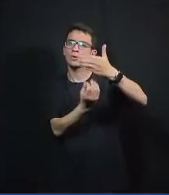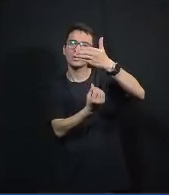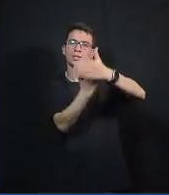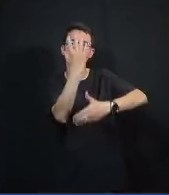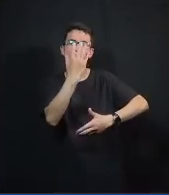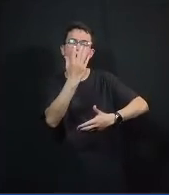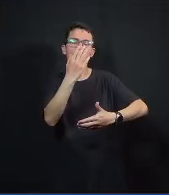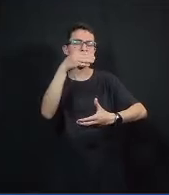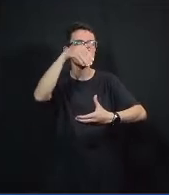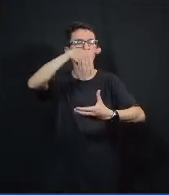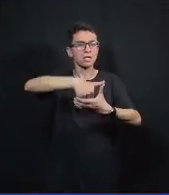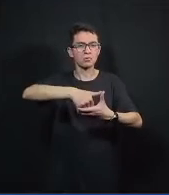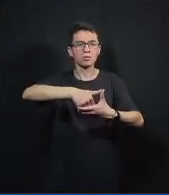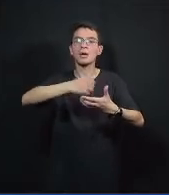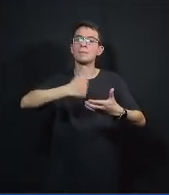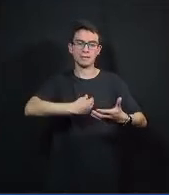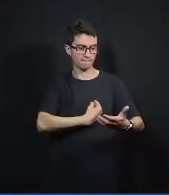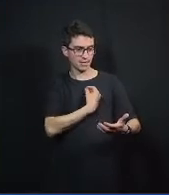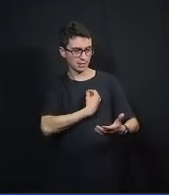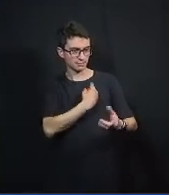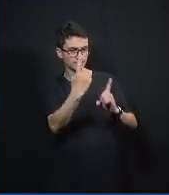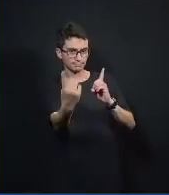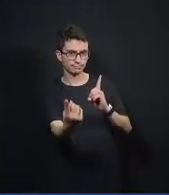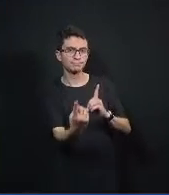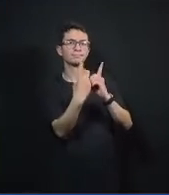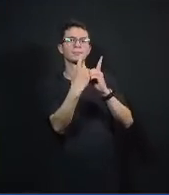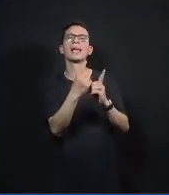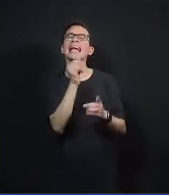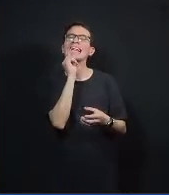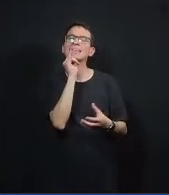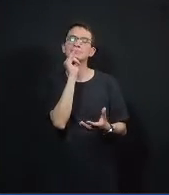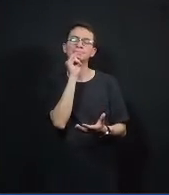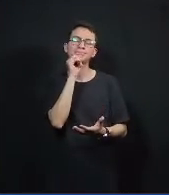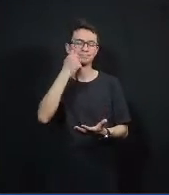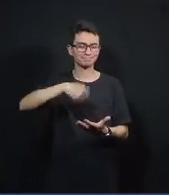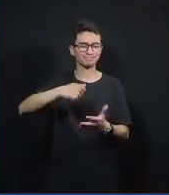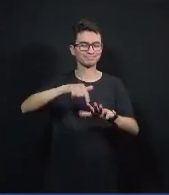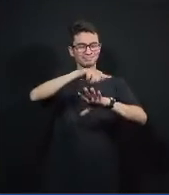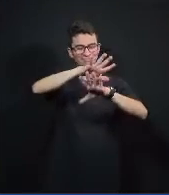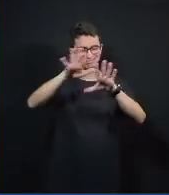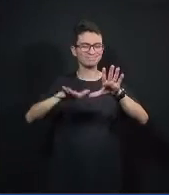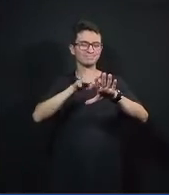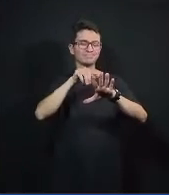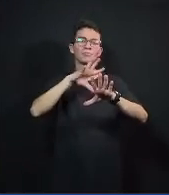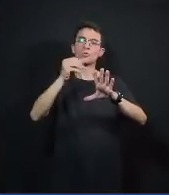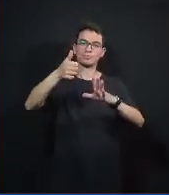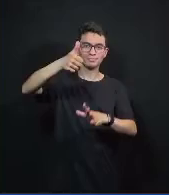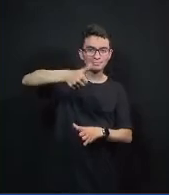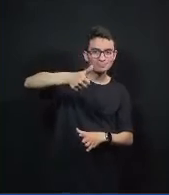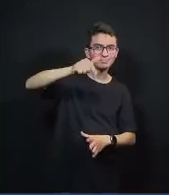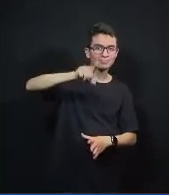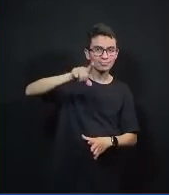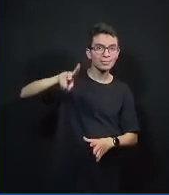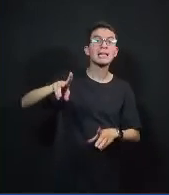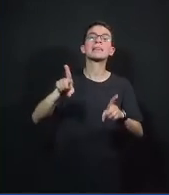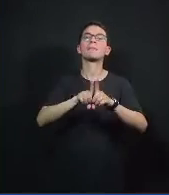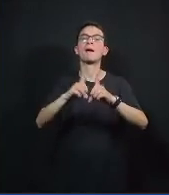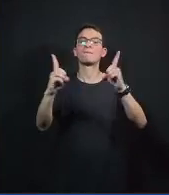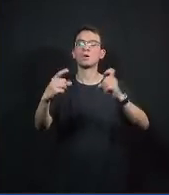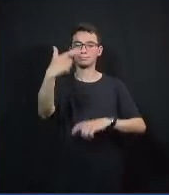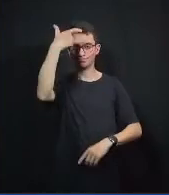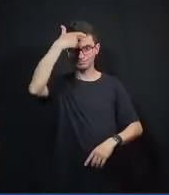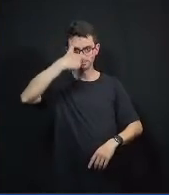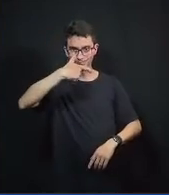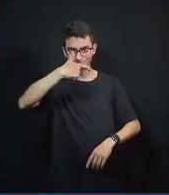exemplo, exige a presença física do cidadão para a coleta da digital, dos 10 dedos, da captura da foto, da face, assinatura perante um